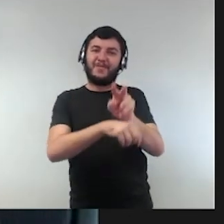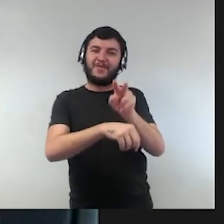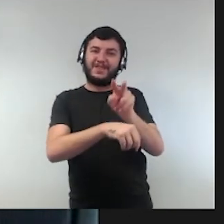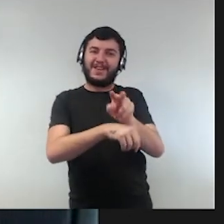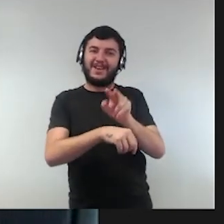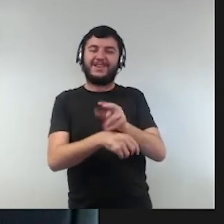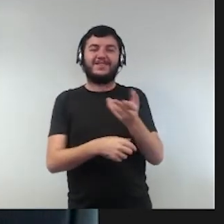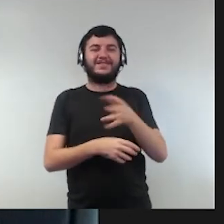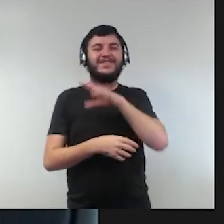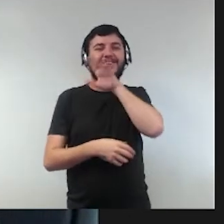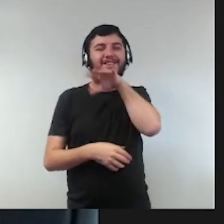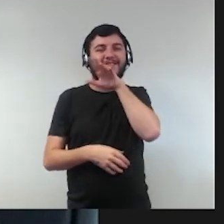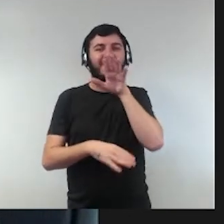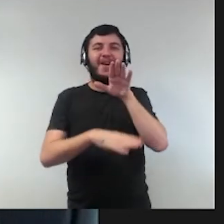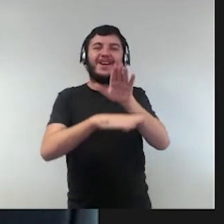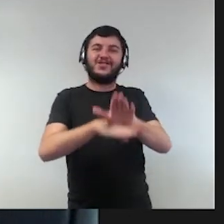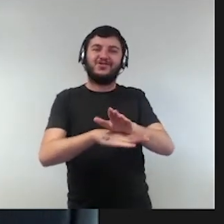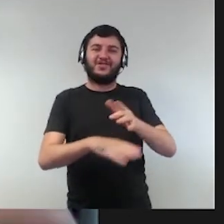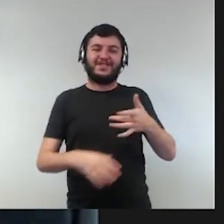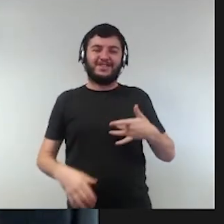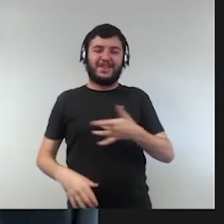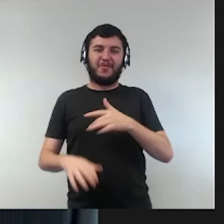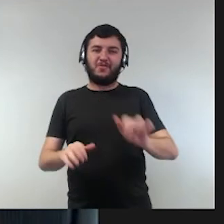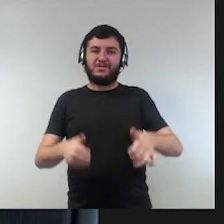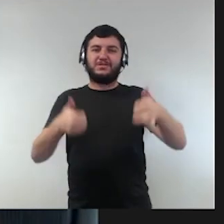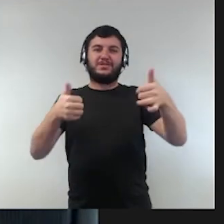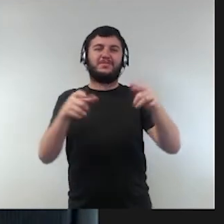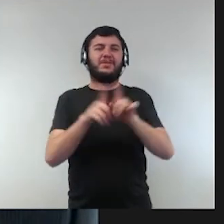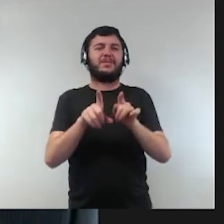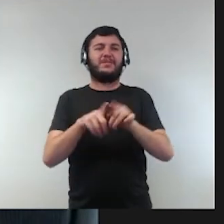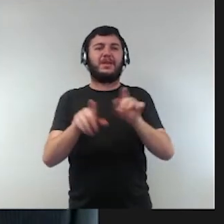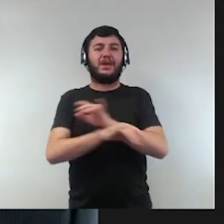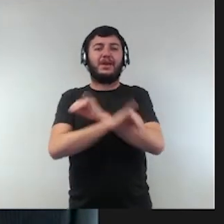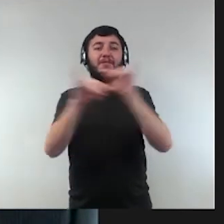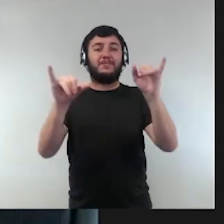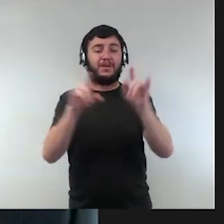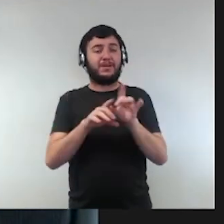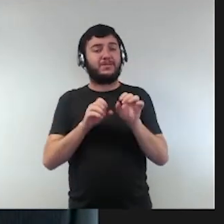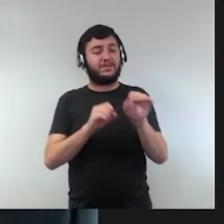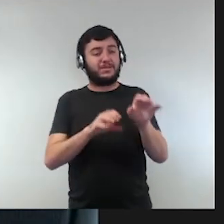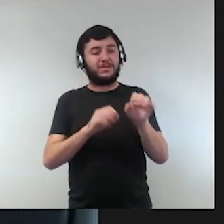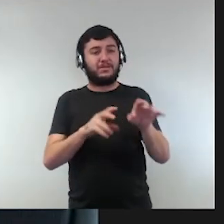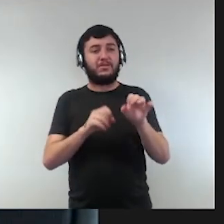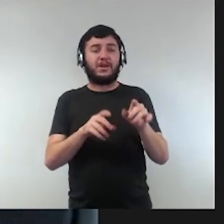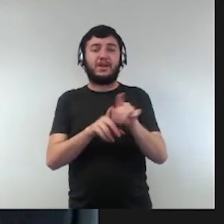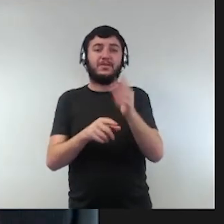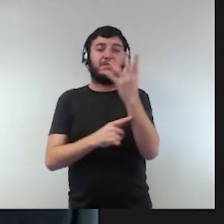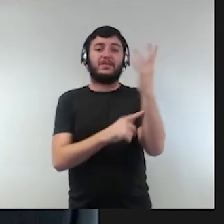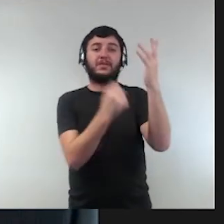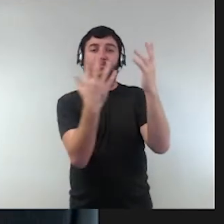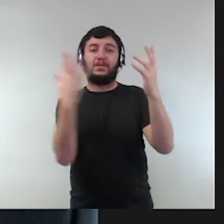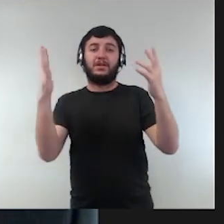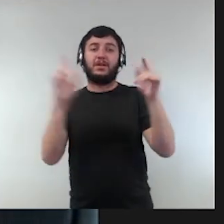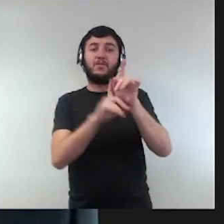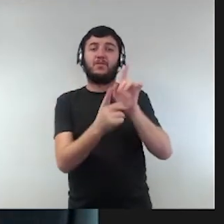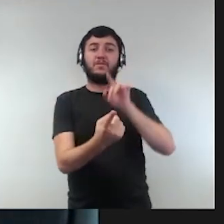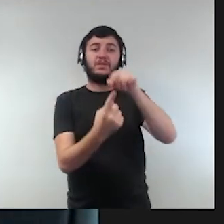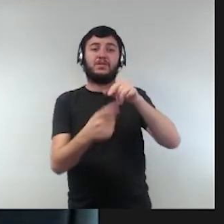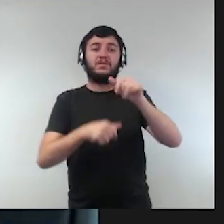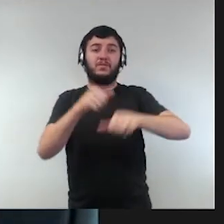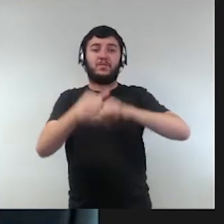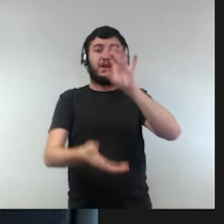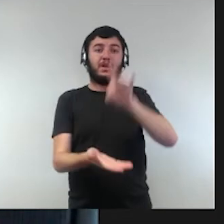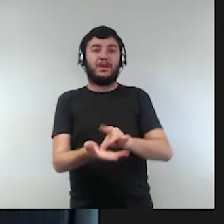para a saúde desse animal, para novas realidades, campanhas de educação ambiental, para mudar a realidade desses animais. Se fosse